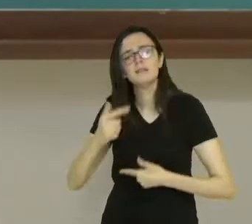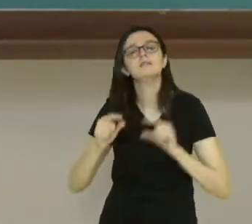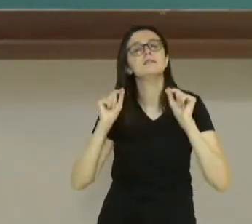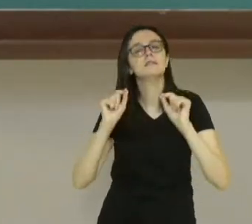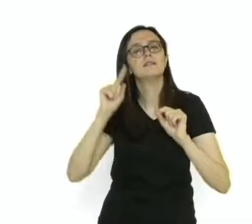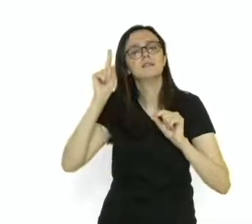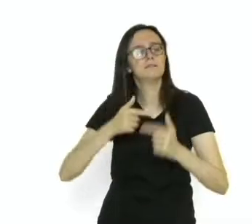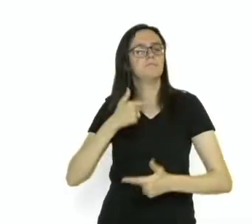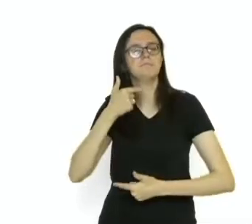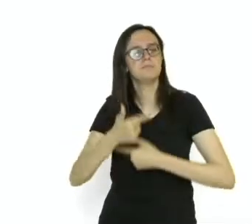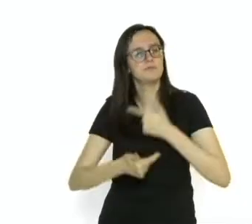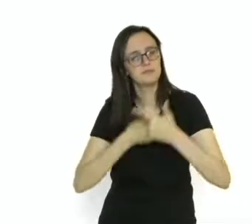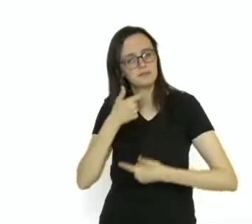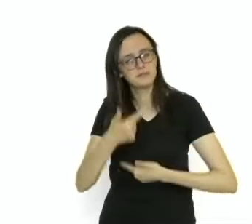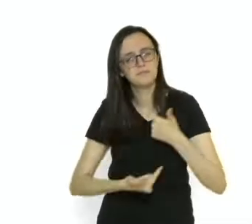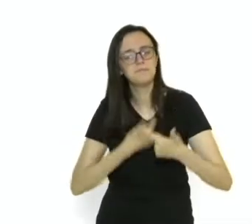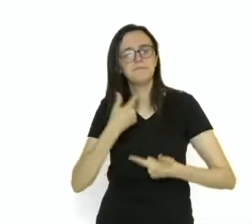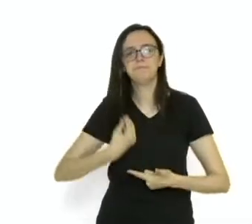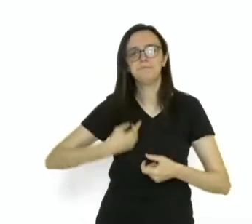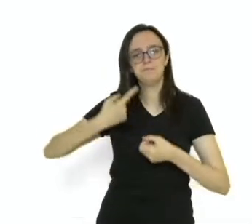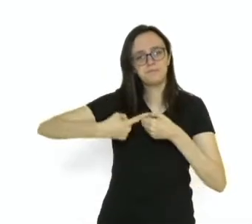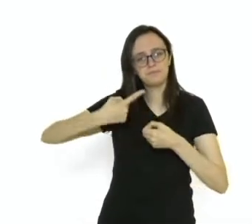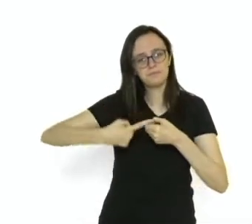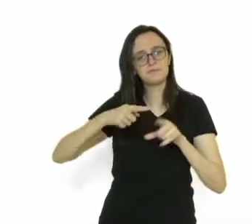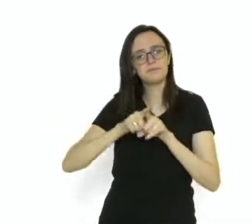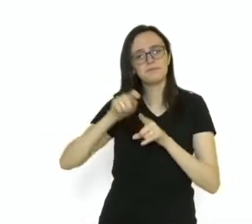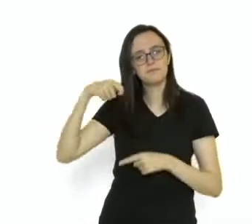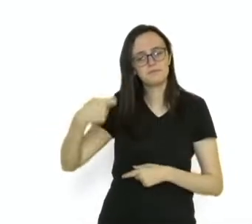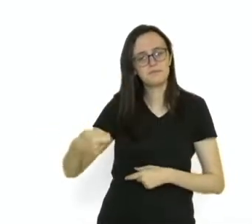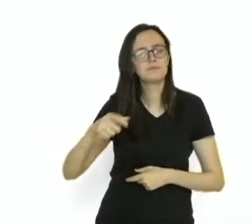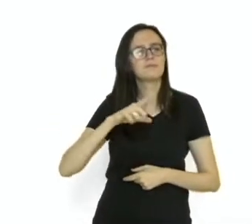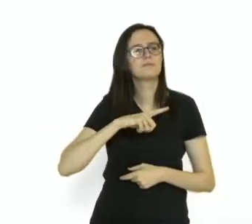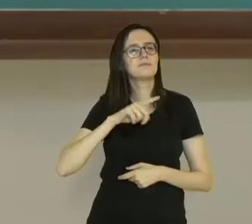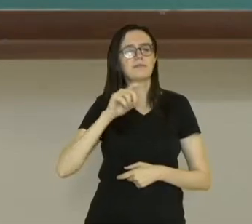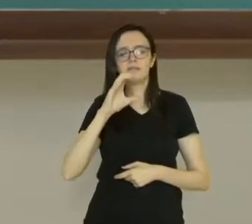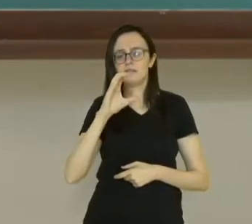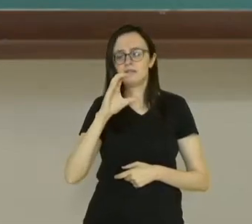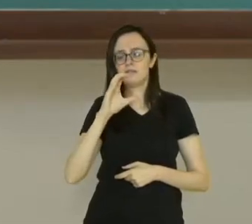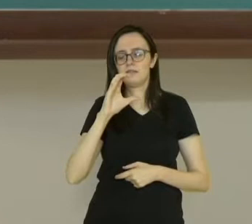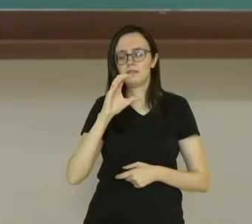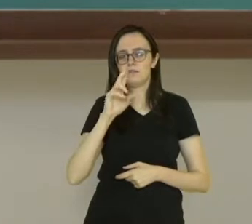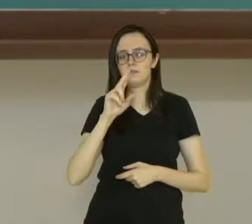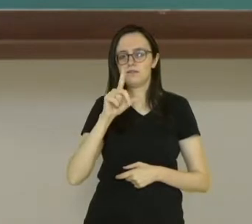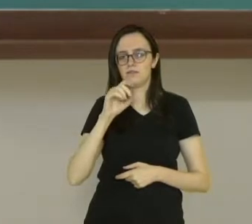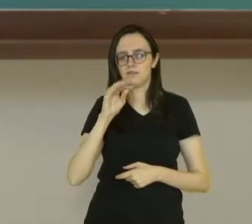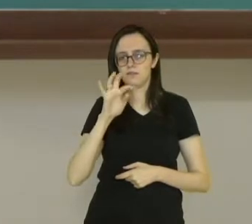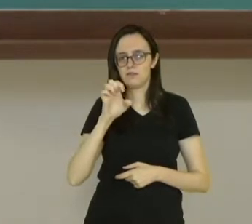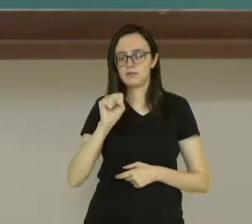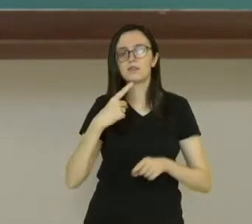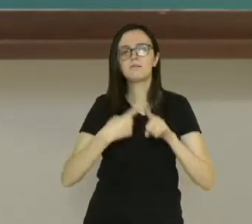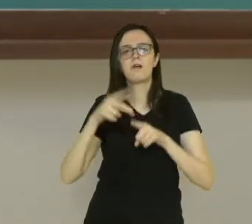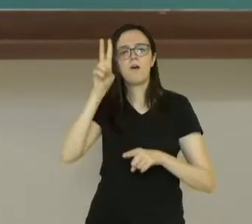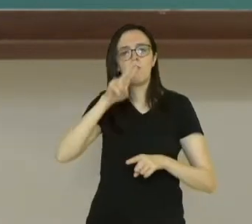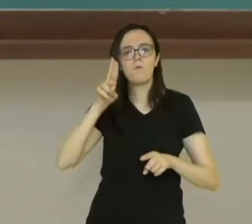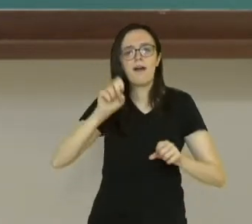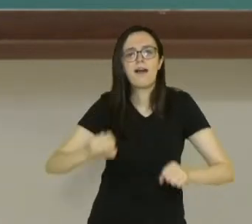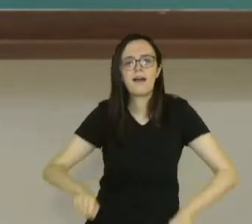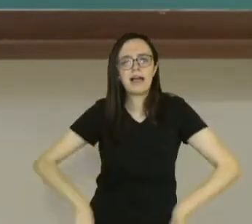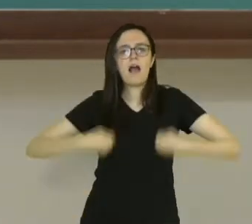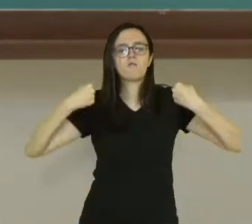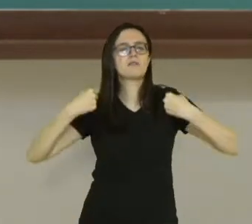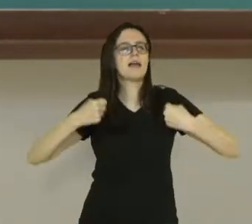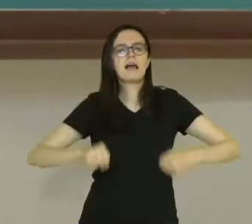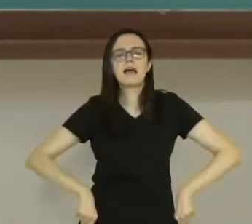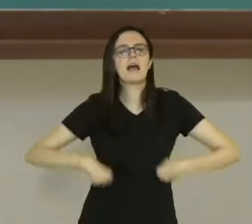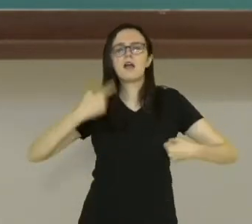Os trabalhadores urbanos, também chamados de sans-culottes, naquele período, porque usavam calças que não tinham